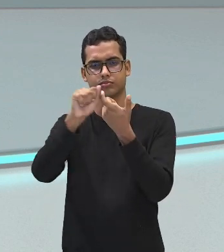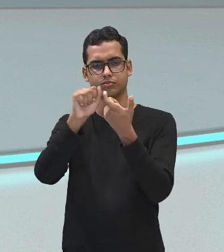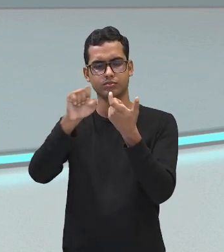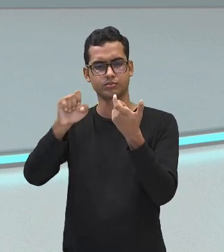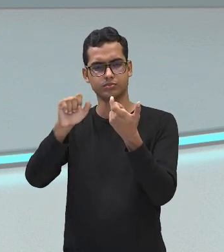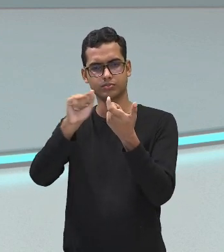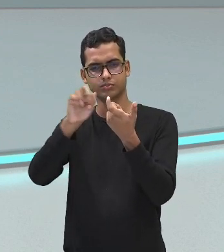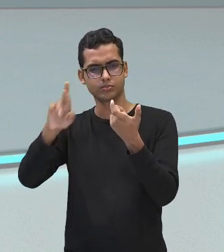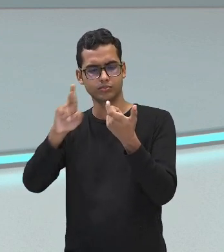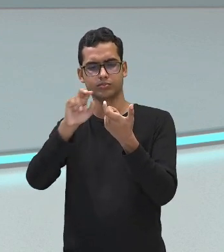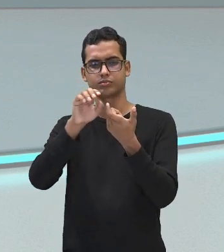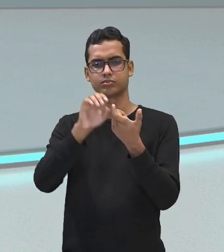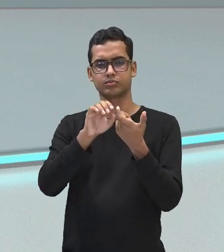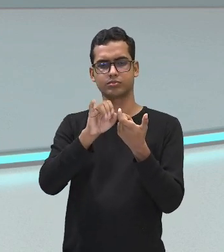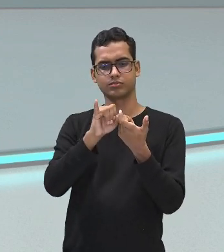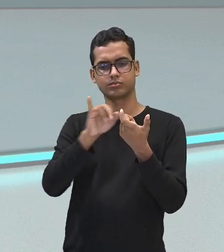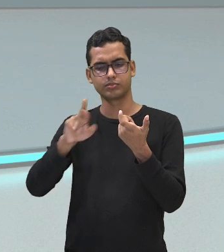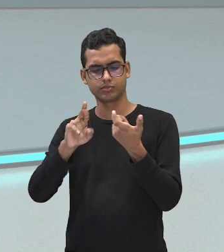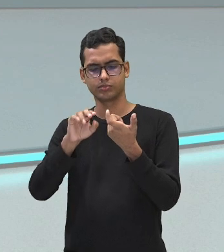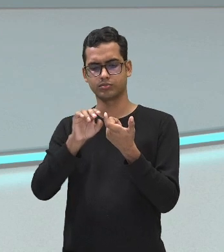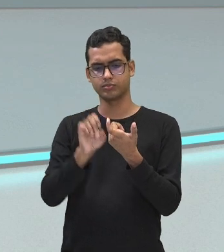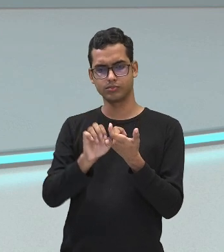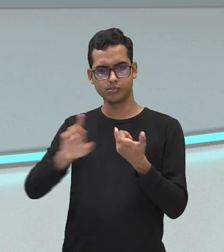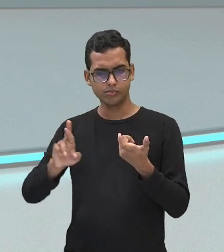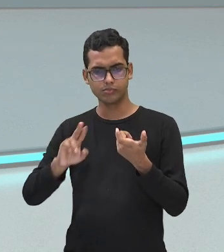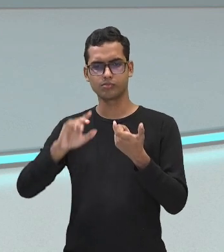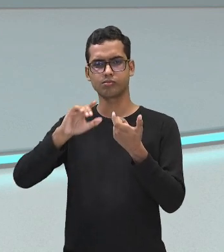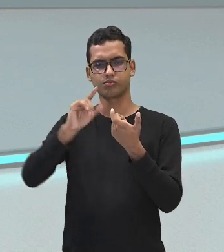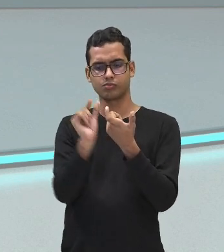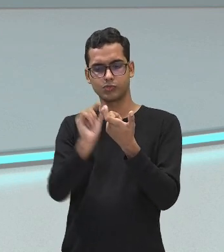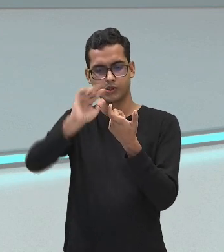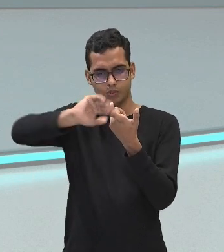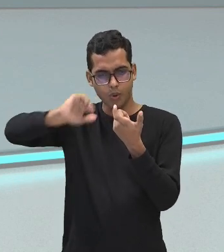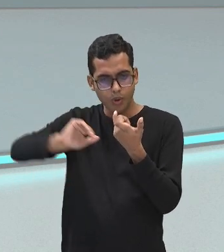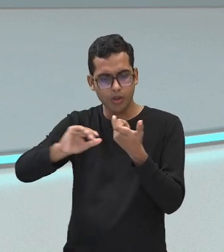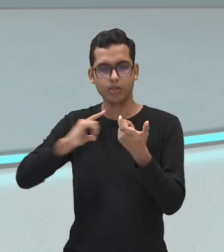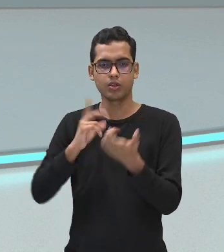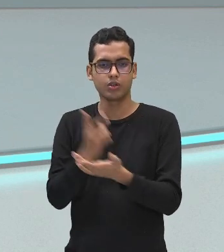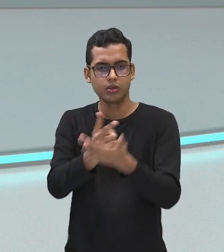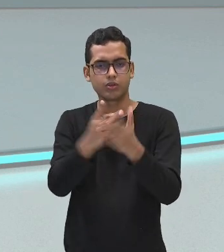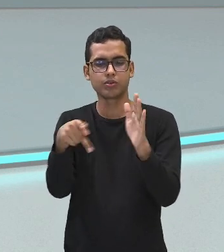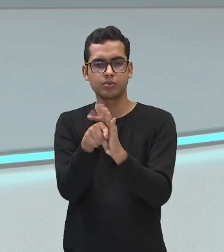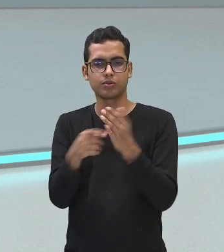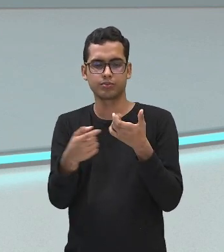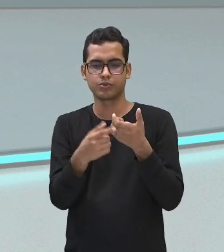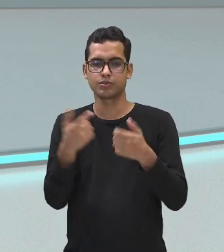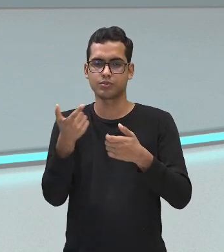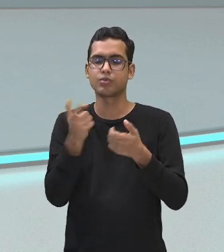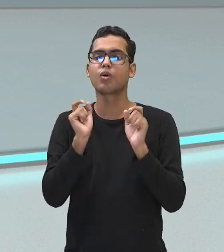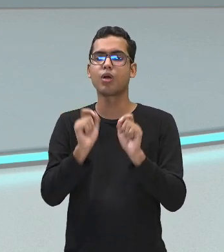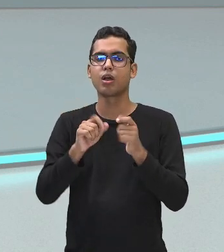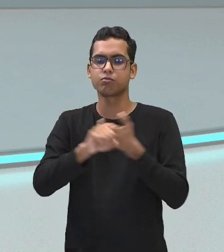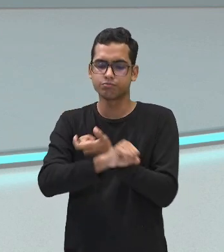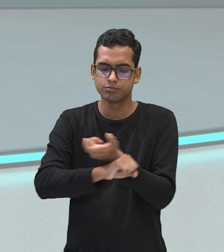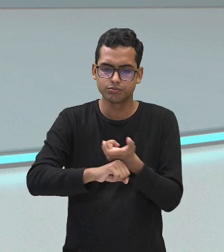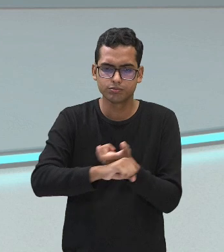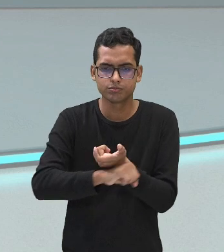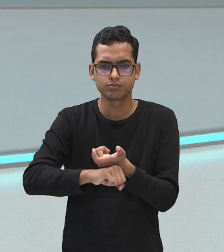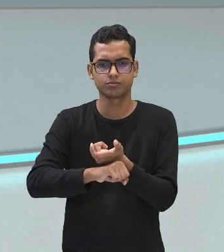fica com a raiz, o nosso radical. Lembra que lá ele dizia que depois disso nós